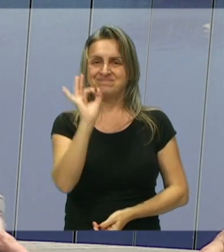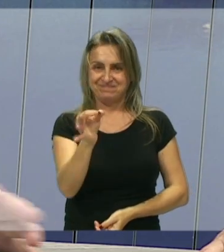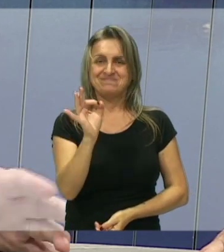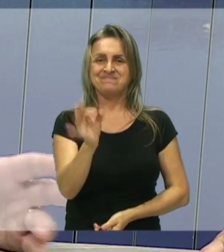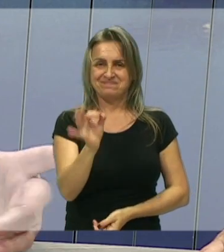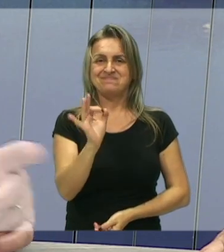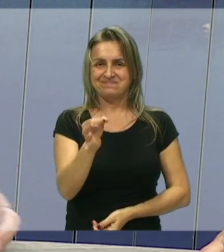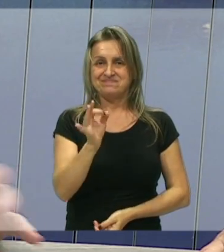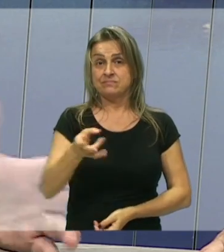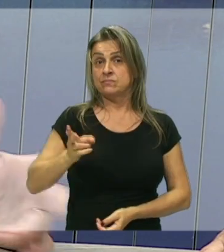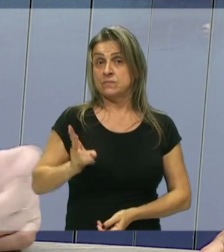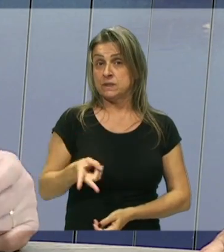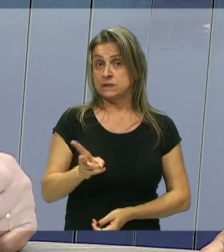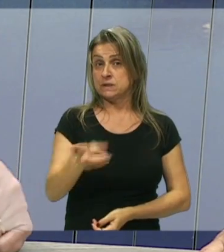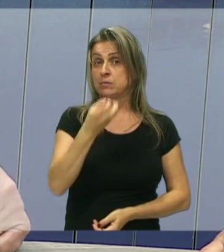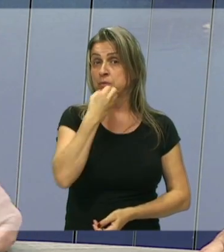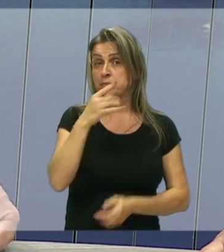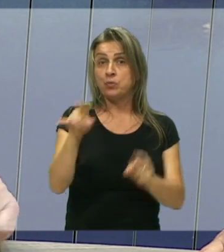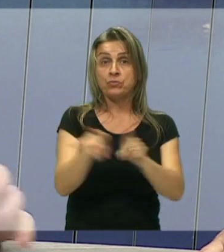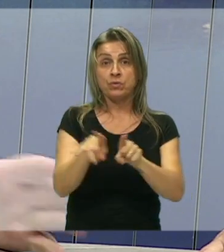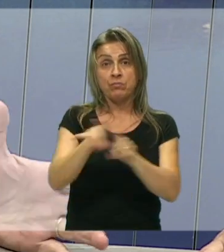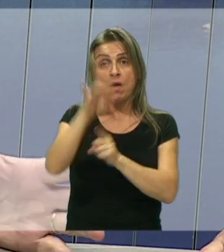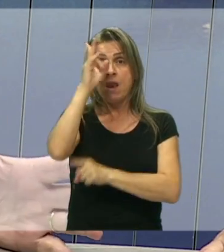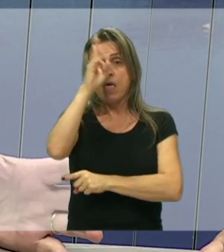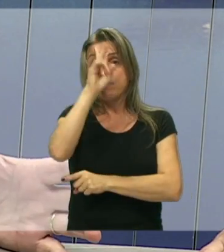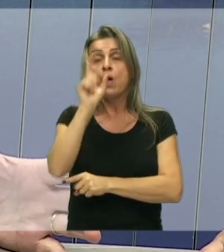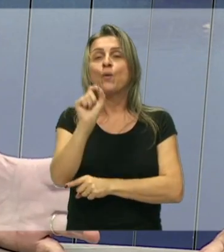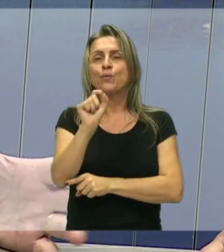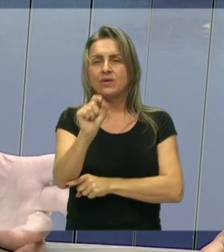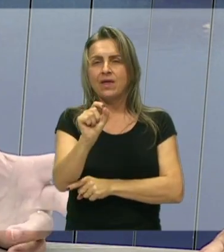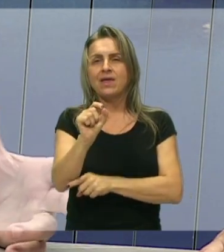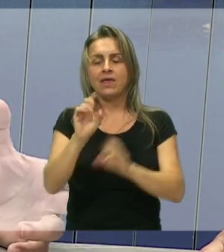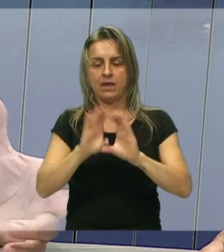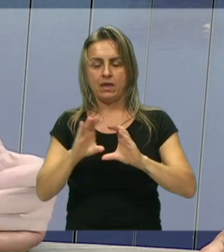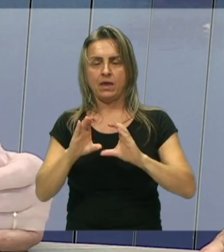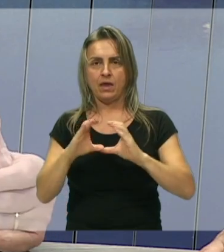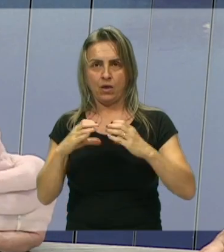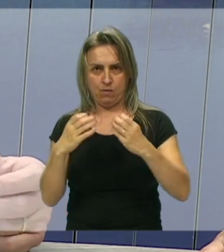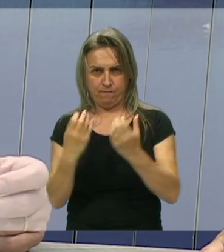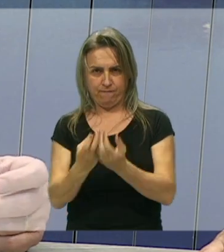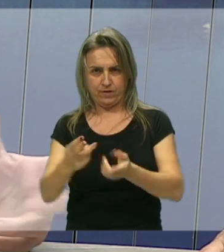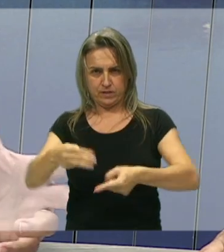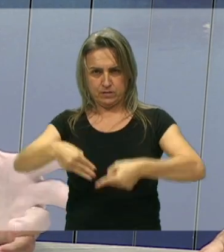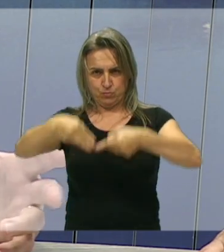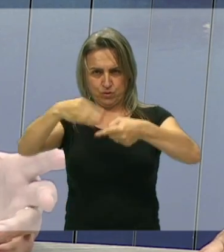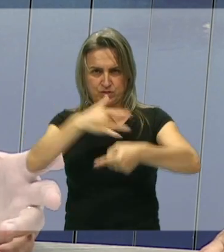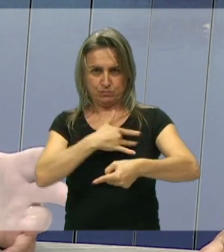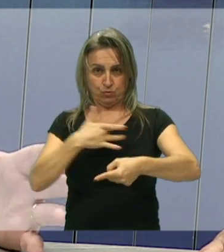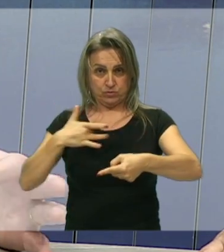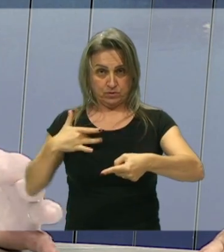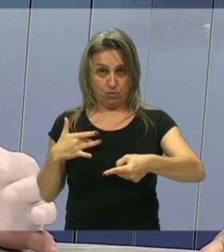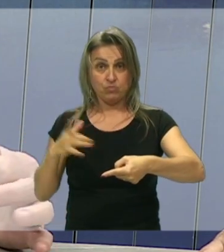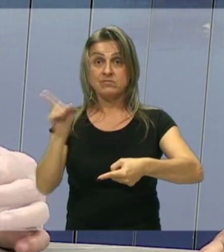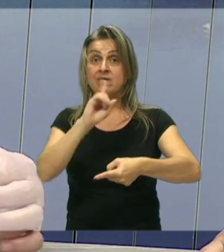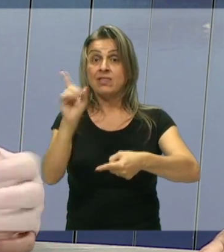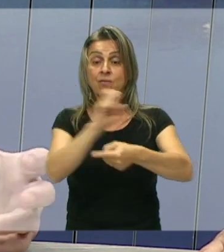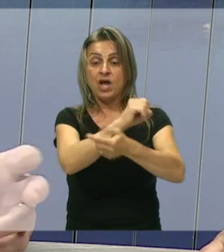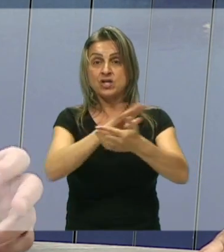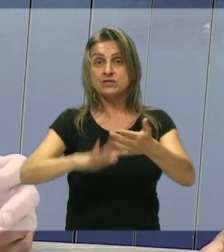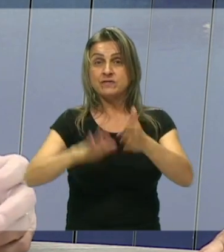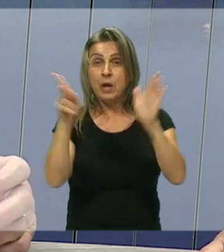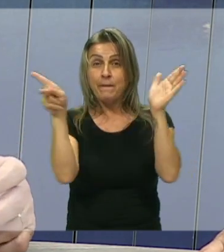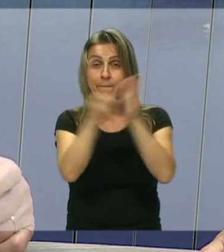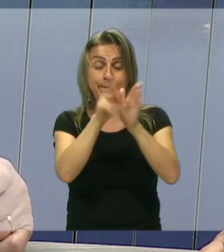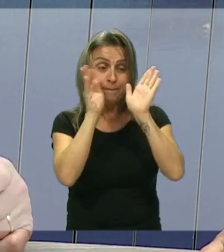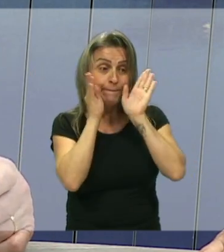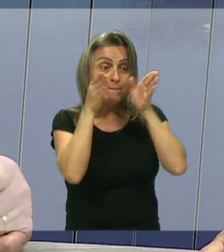a construção da Conferência Municipal de Saúde não é uma atividade exclusiva do